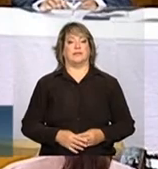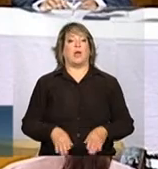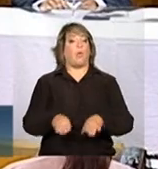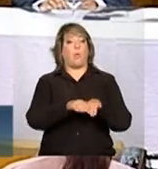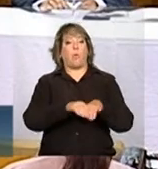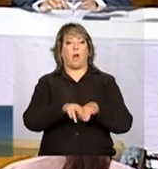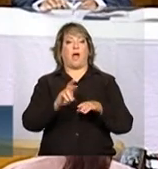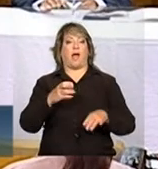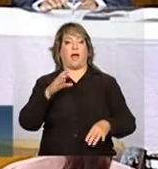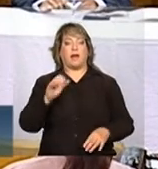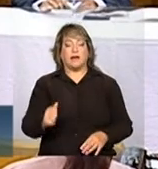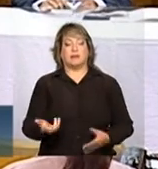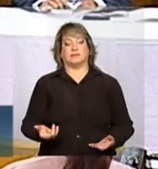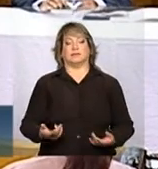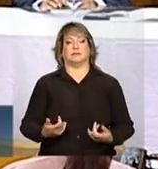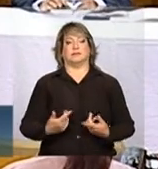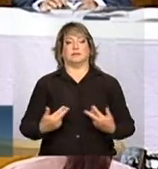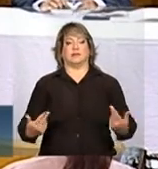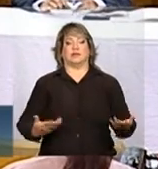igualdade racial, né?